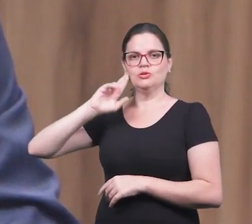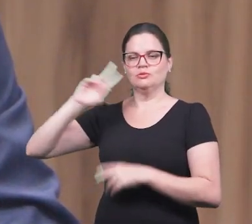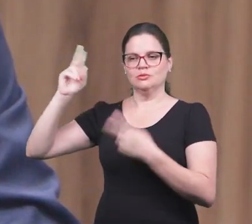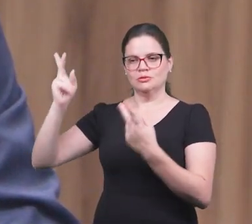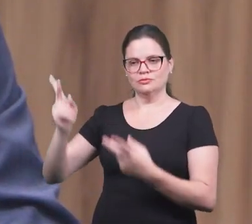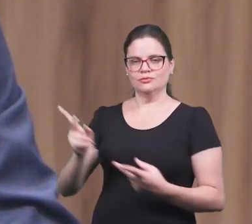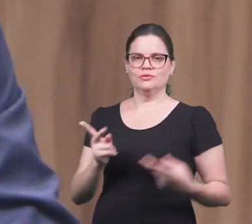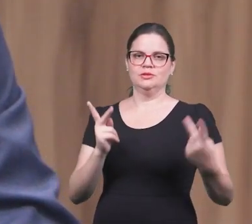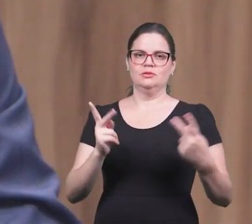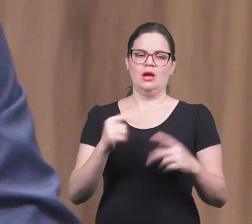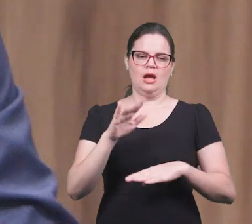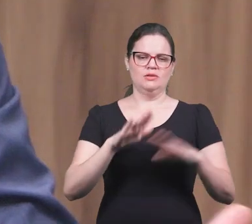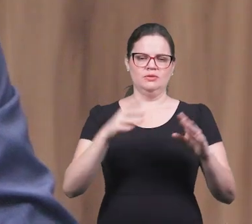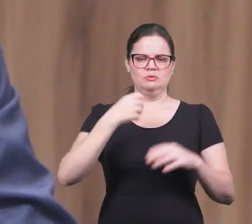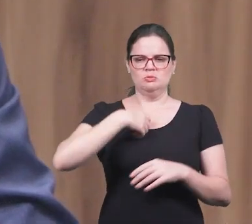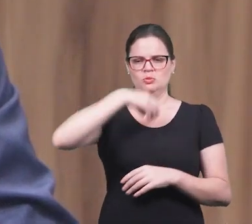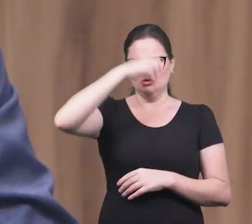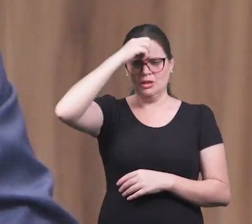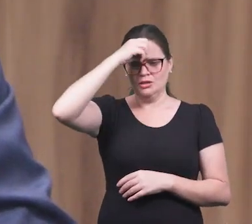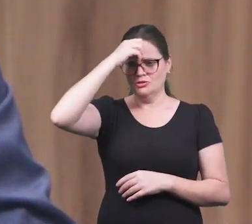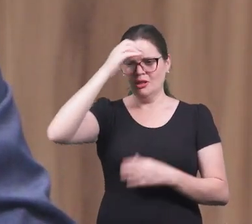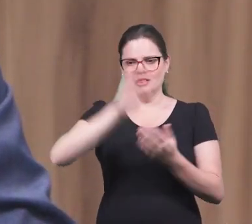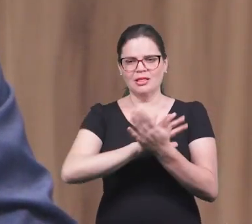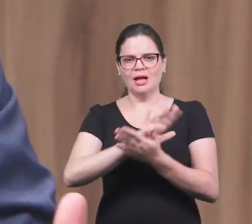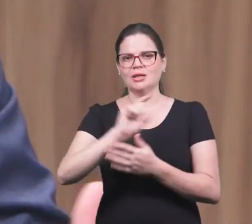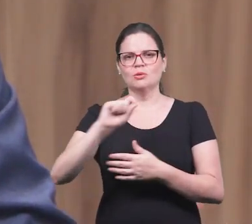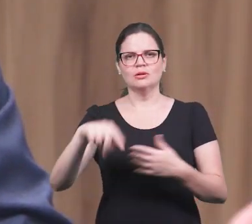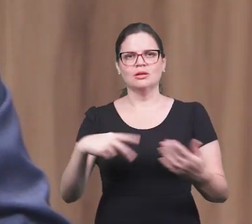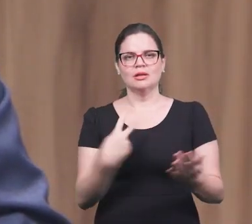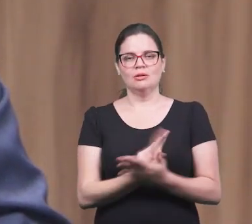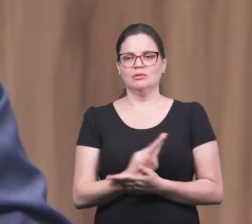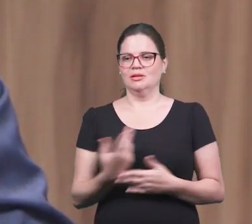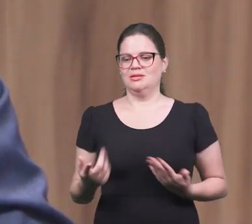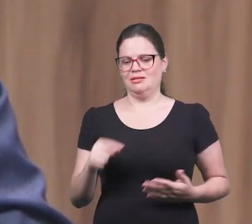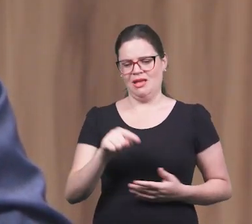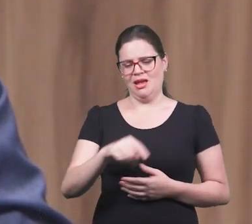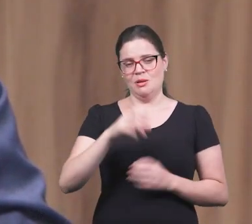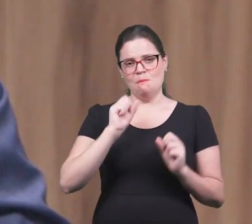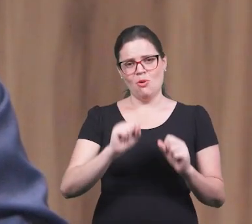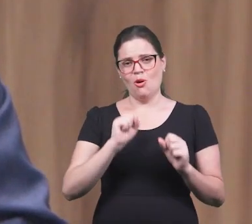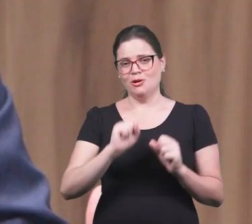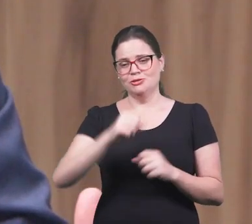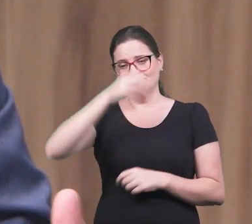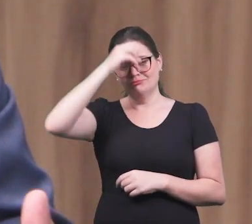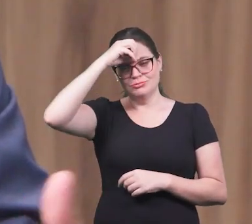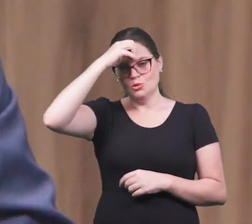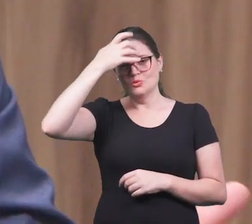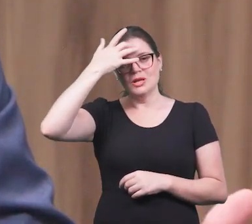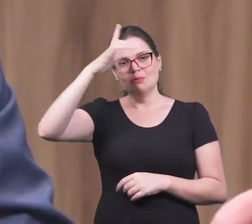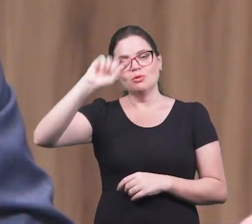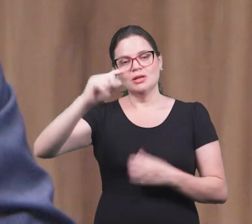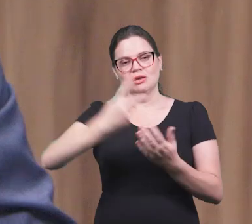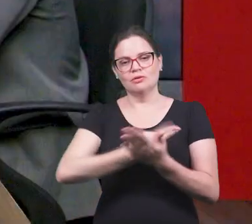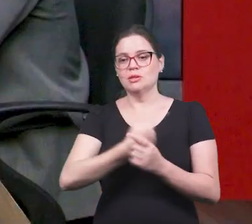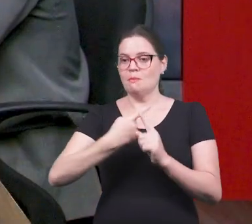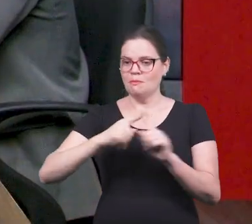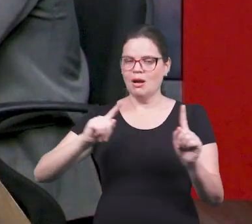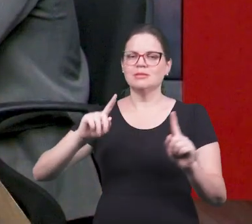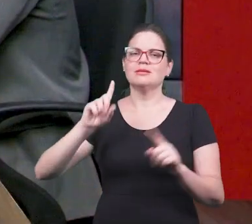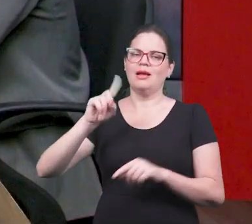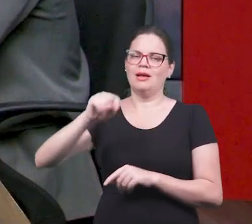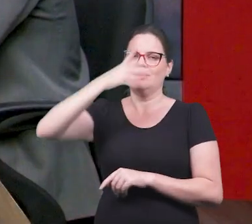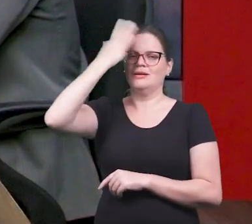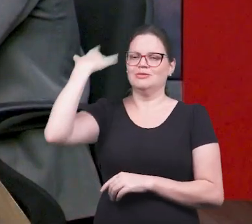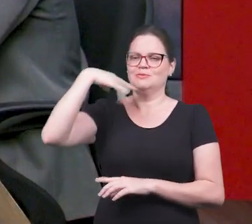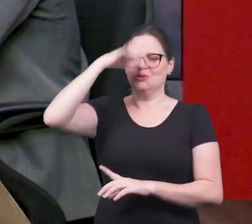entender que o que estava acontecendo ali era o Espírito Santo de Deus visitando o coração dele, era uma ação de Deus